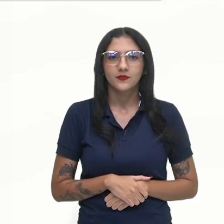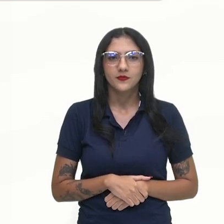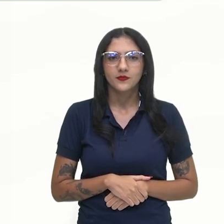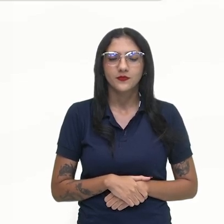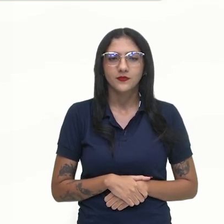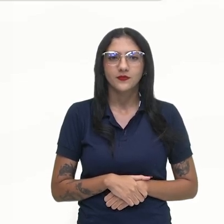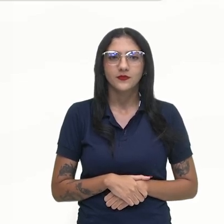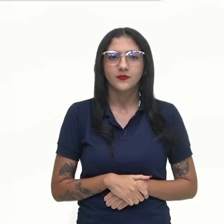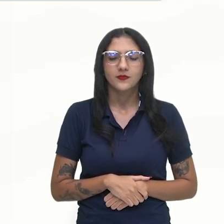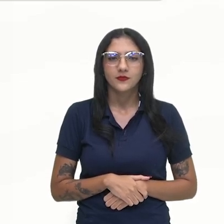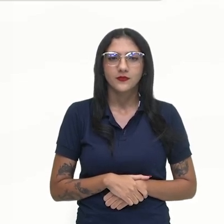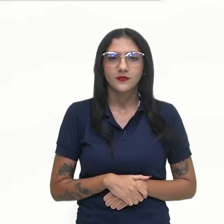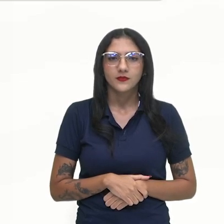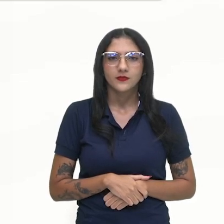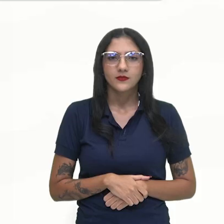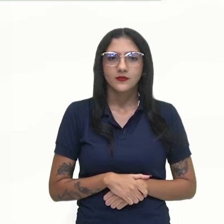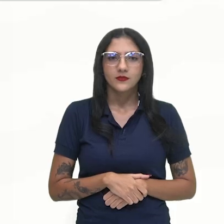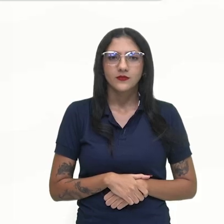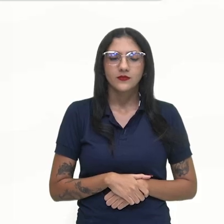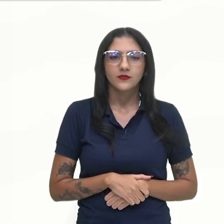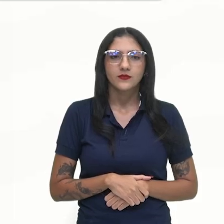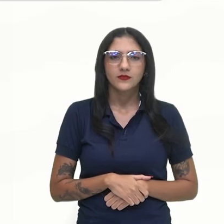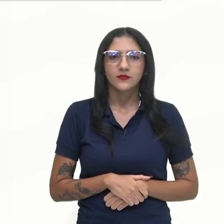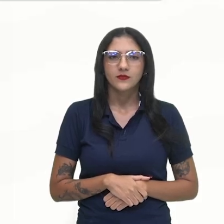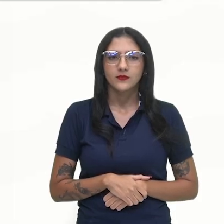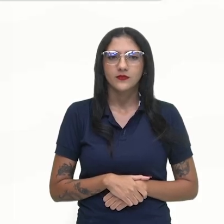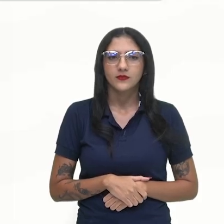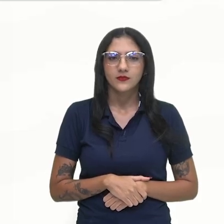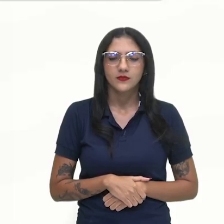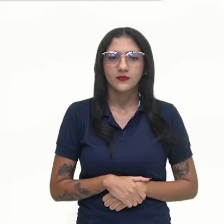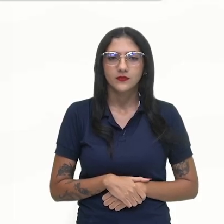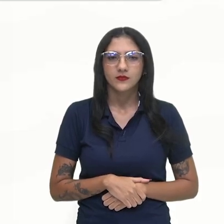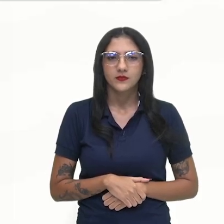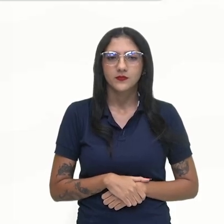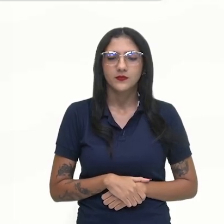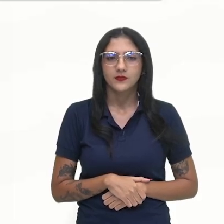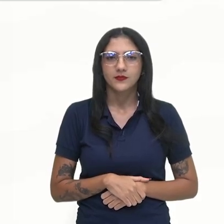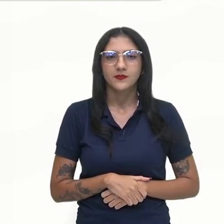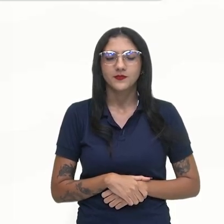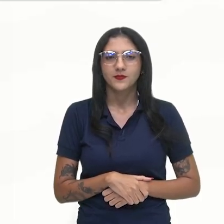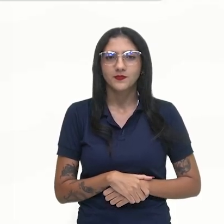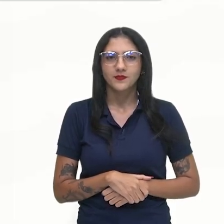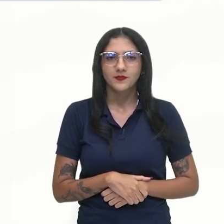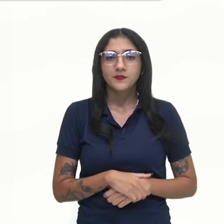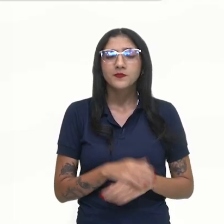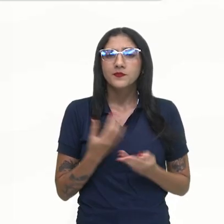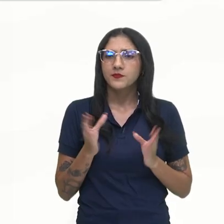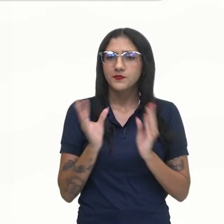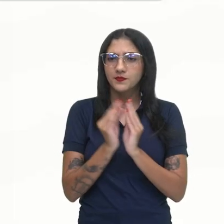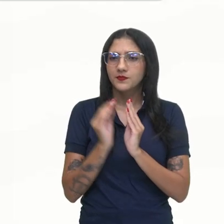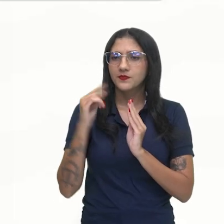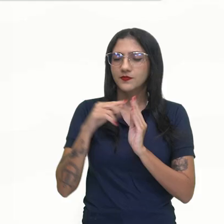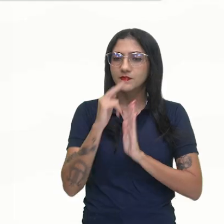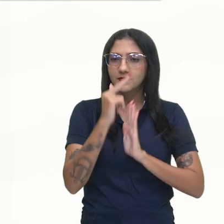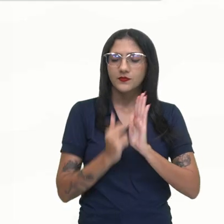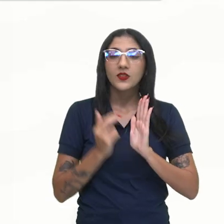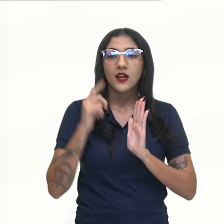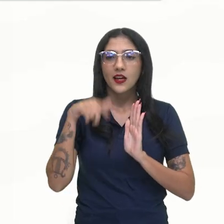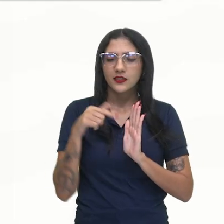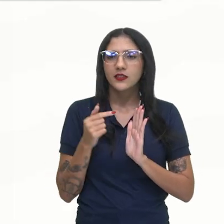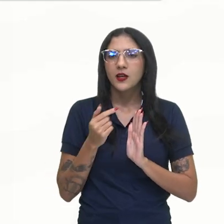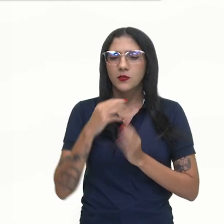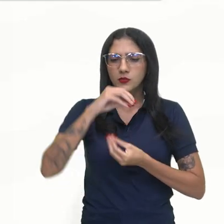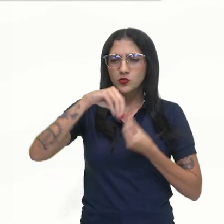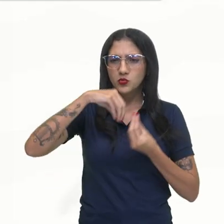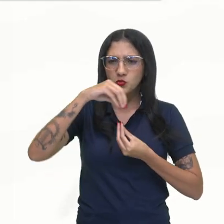slices, spices, eggs, olive oil and tucupi. Então, a caldeirada de